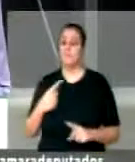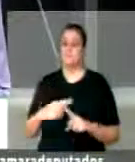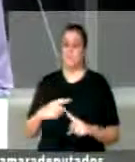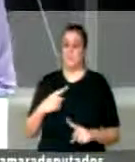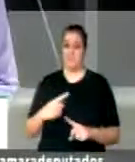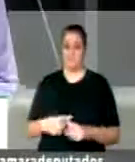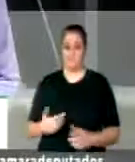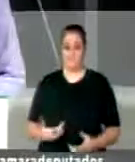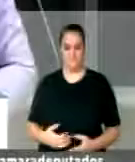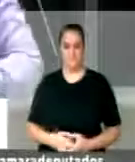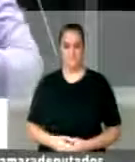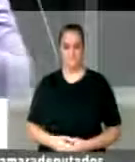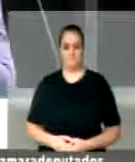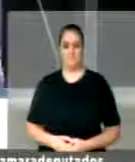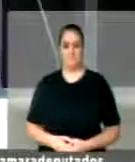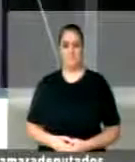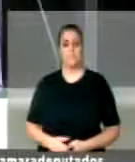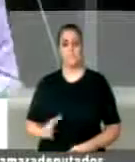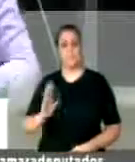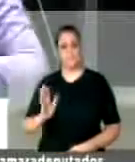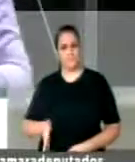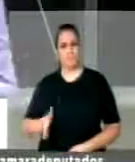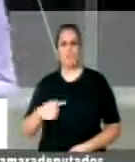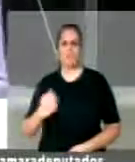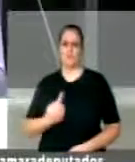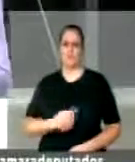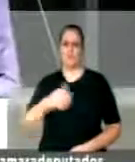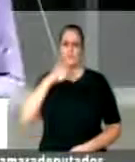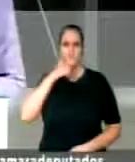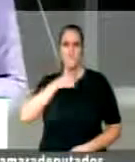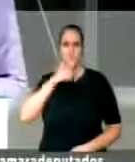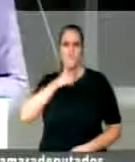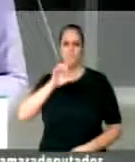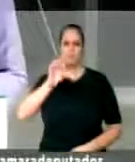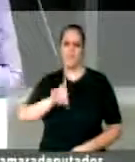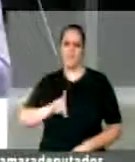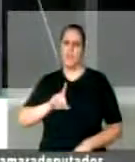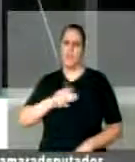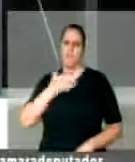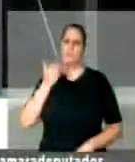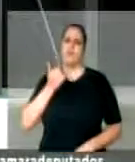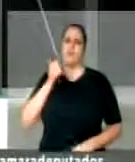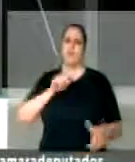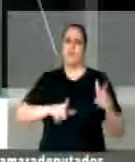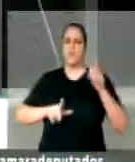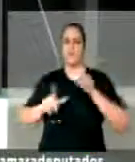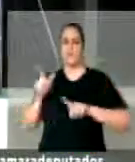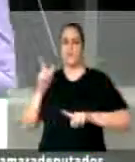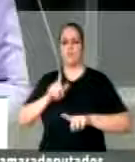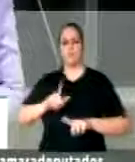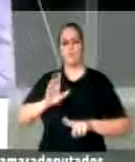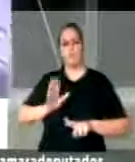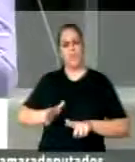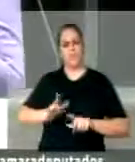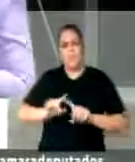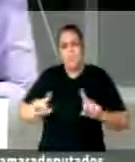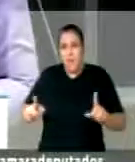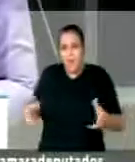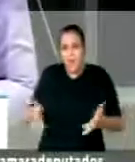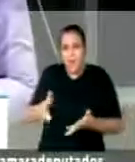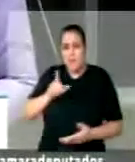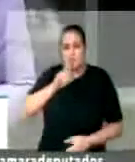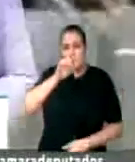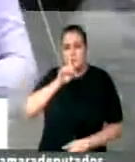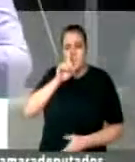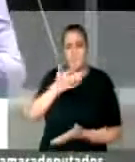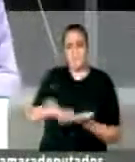todos os avanços que já tivemos na questão dos direitos, esses direitos estão sendo